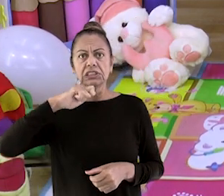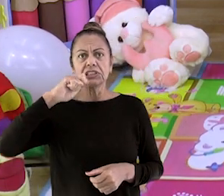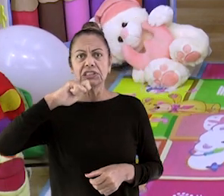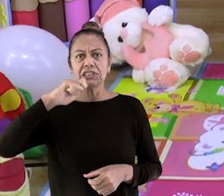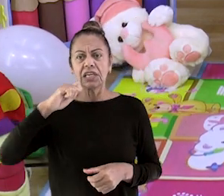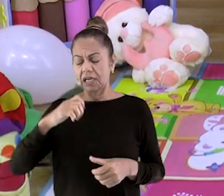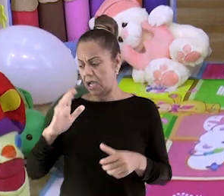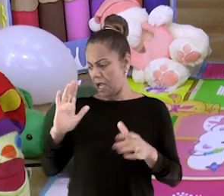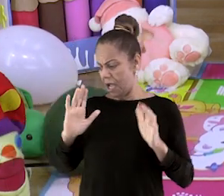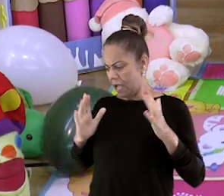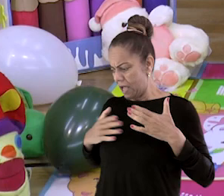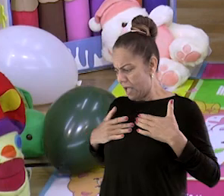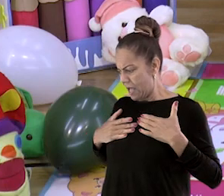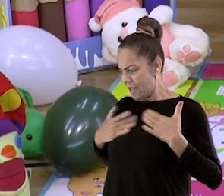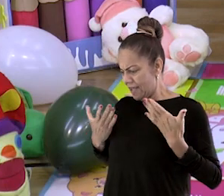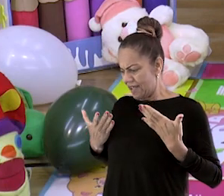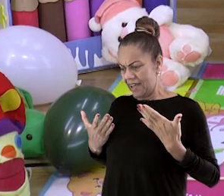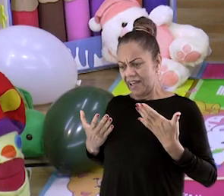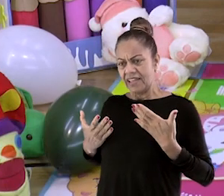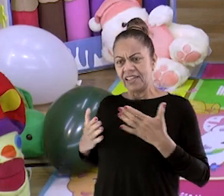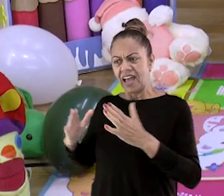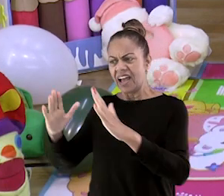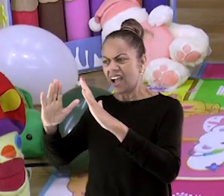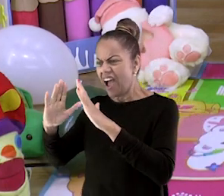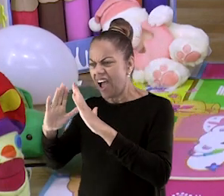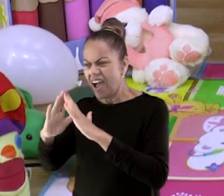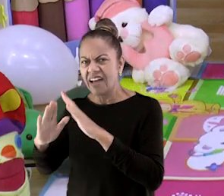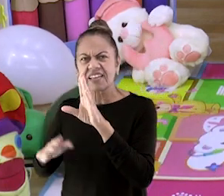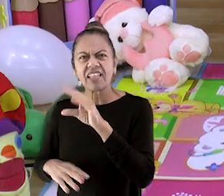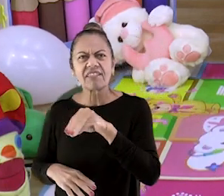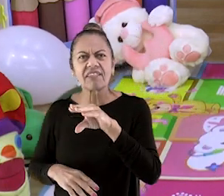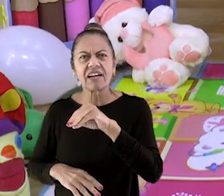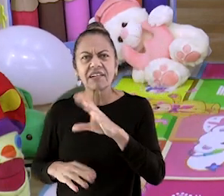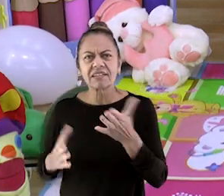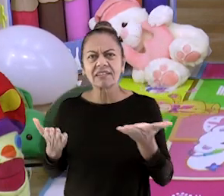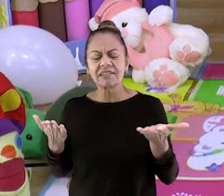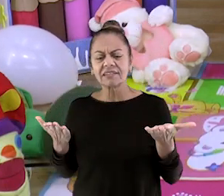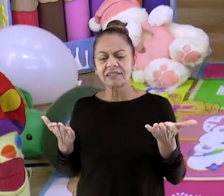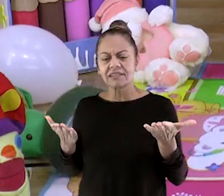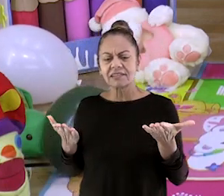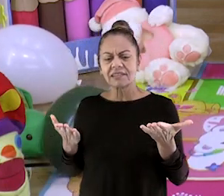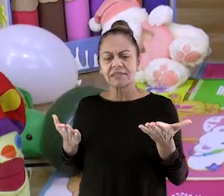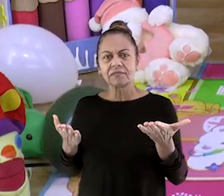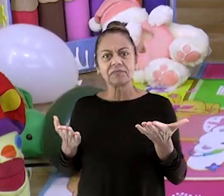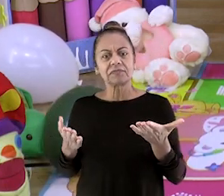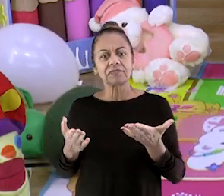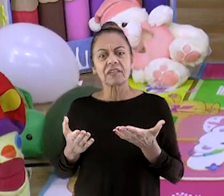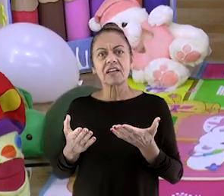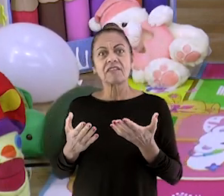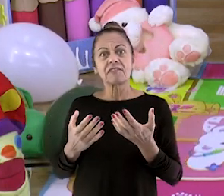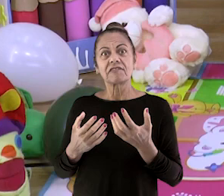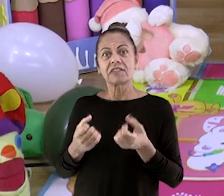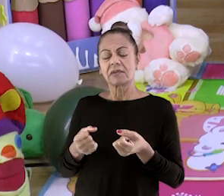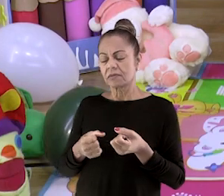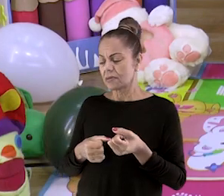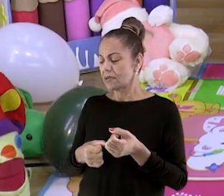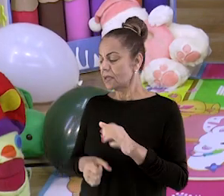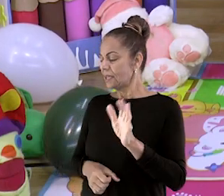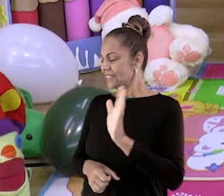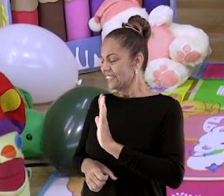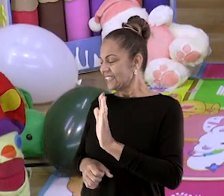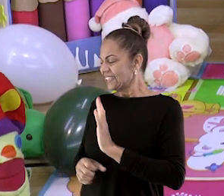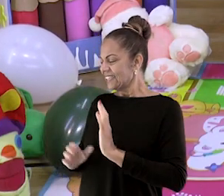de novo ela falou casa falando vamos falar com